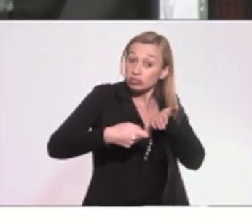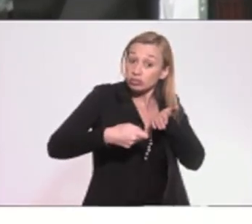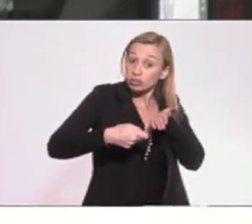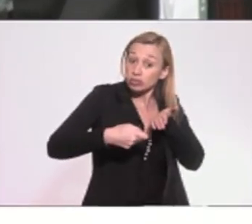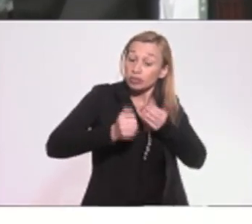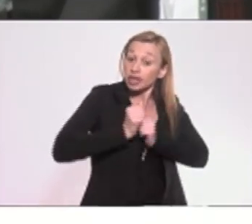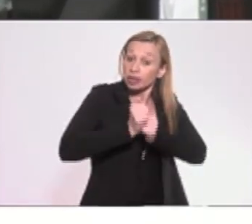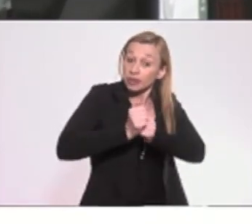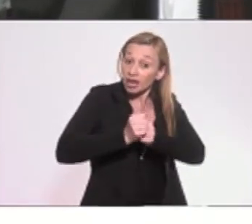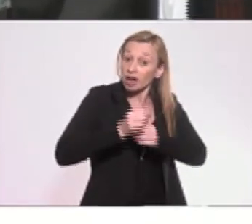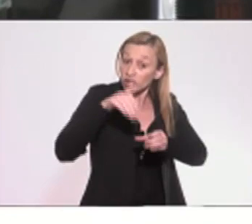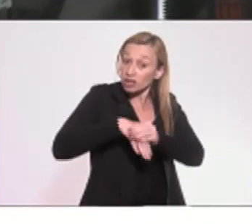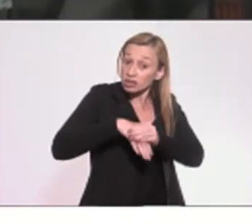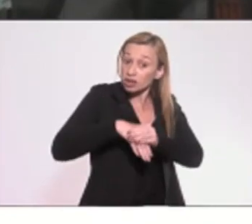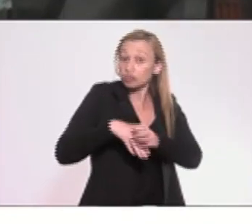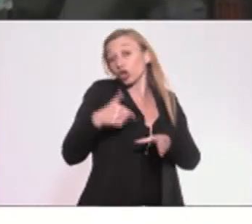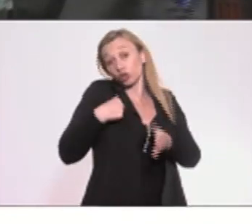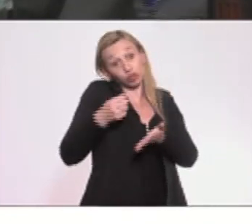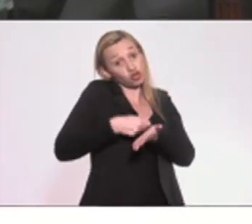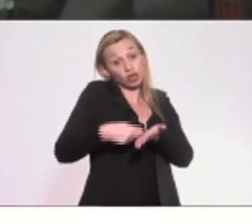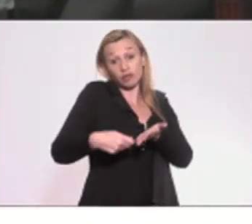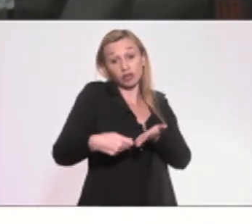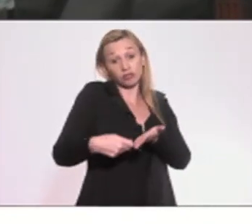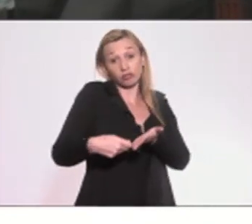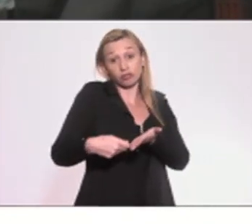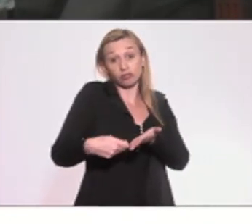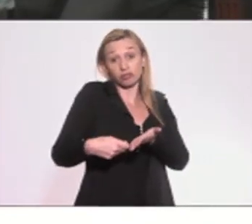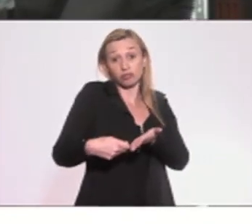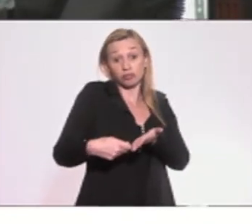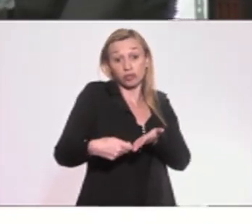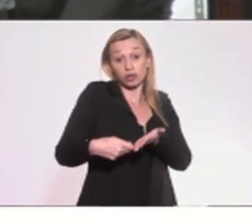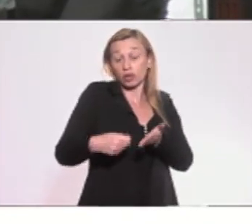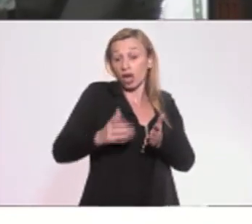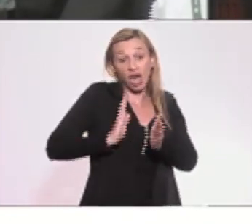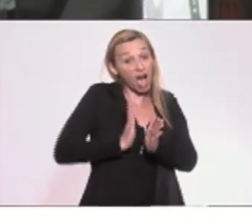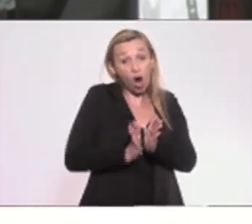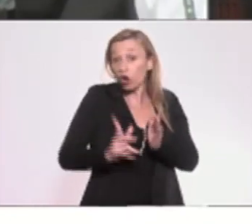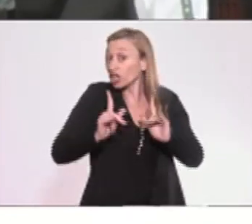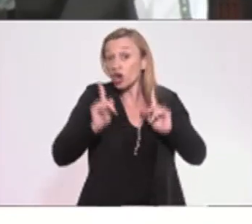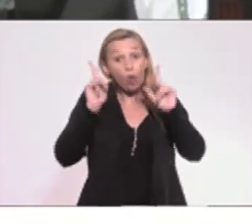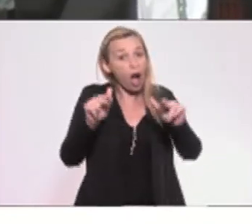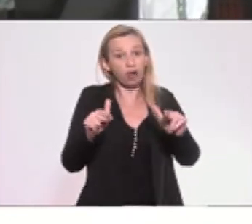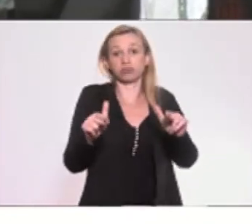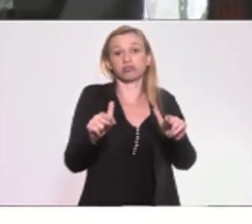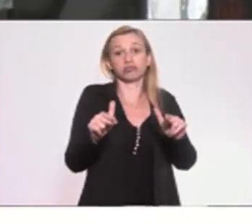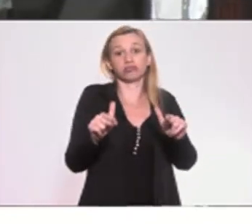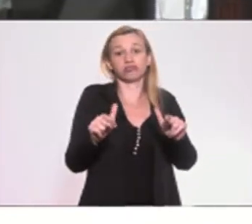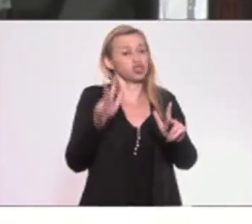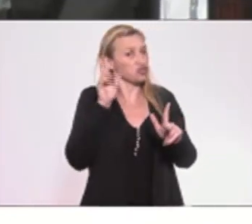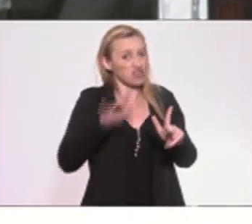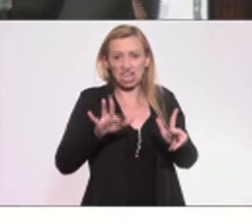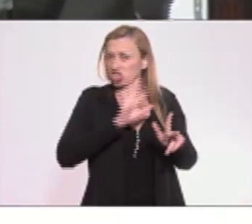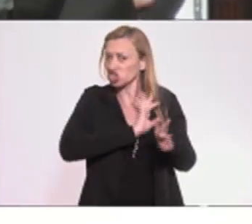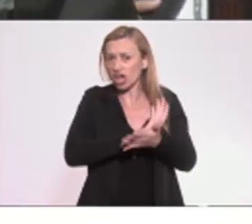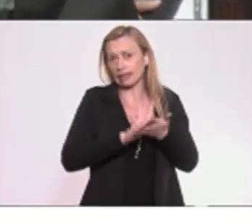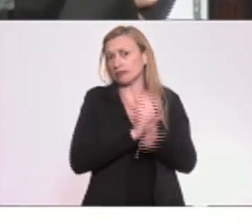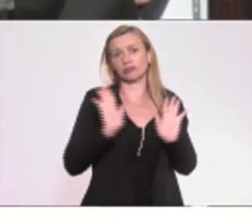para encaminhar a votação. Estou escrevendo, transformando, é a mesma ordem. Não tem ordem, não está diferente de nada.